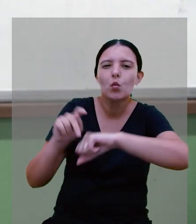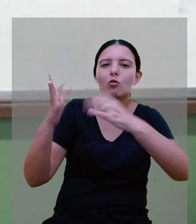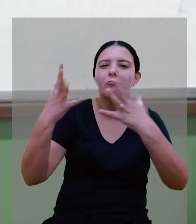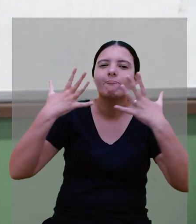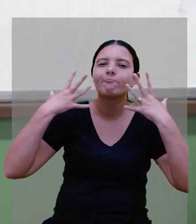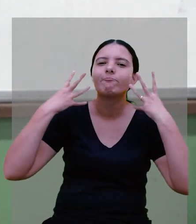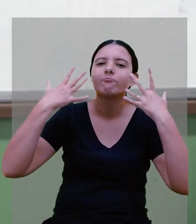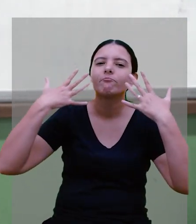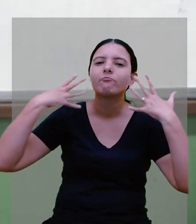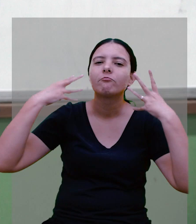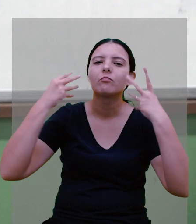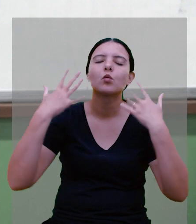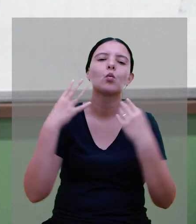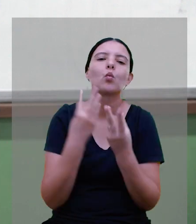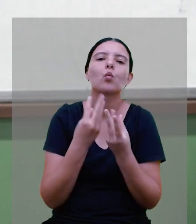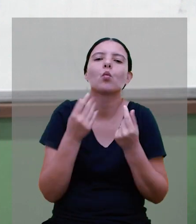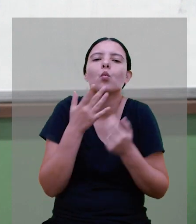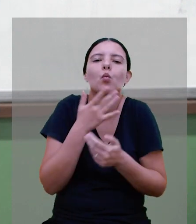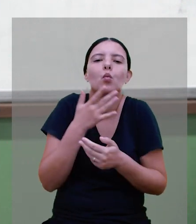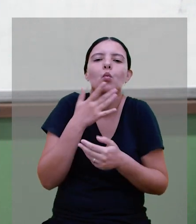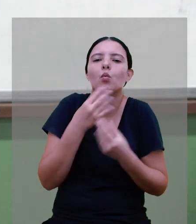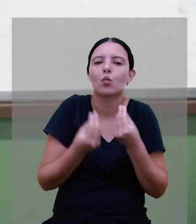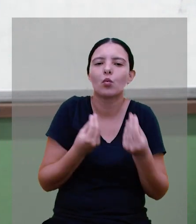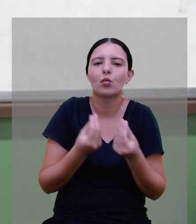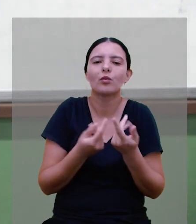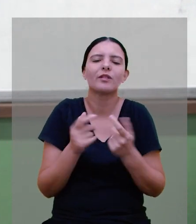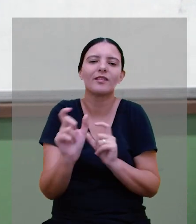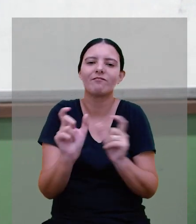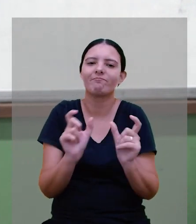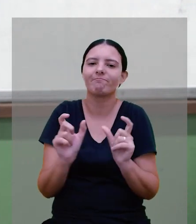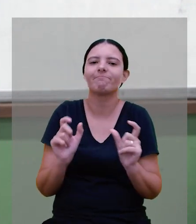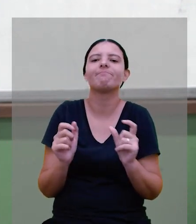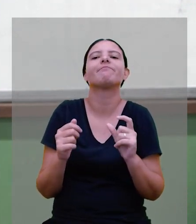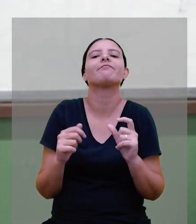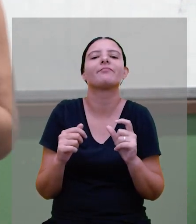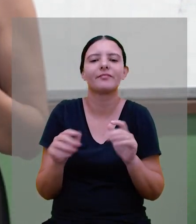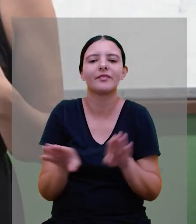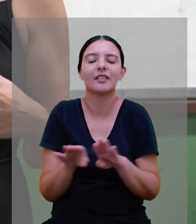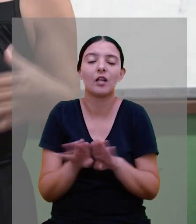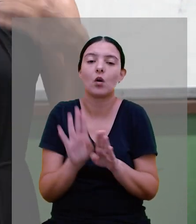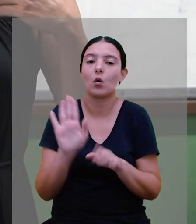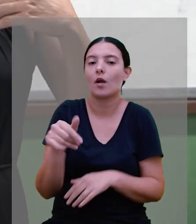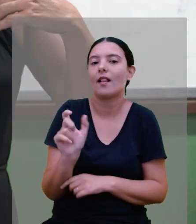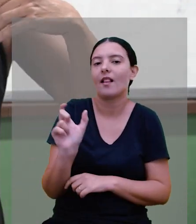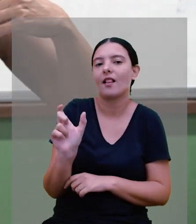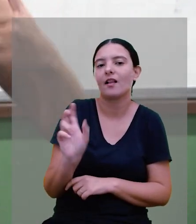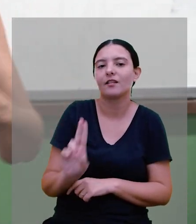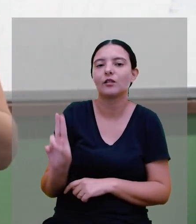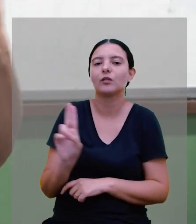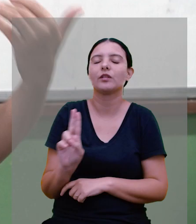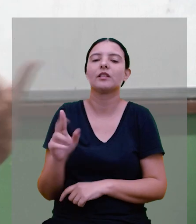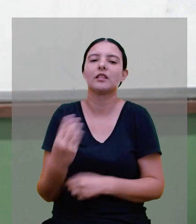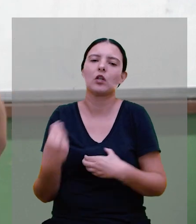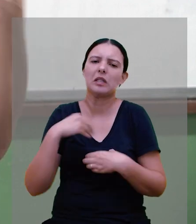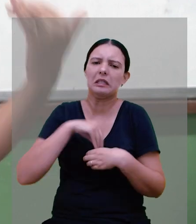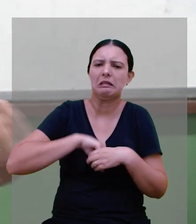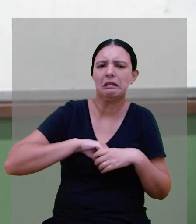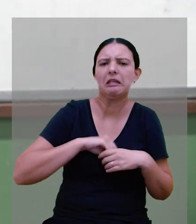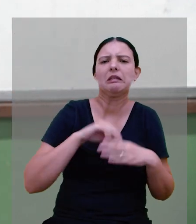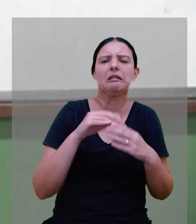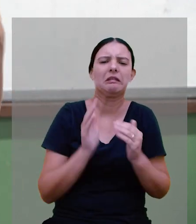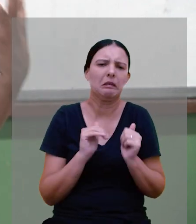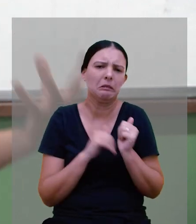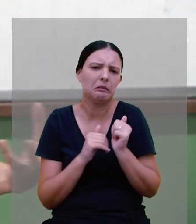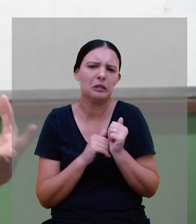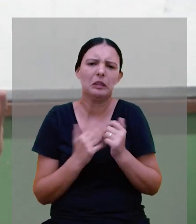ar do bosque, sem estar ali. Como que a palavra simboliza muitas coisas. E quando a gente usa a palavra, tudo isso que a gente tem dentro da gente, que é grande, que é